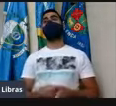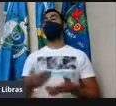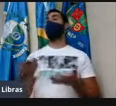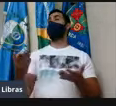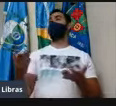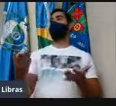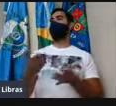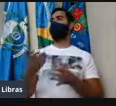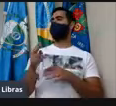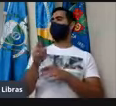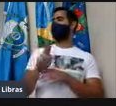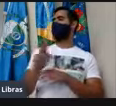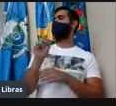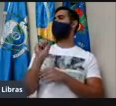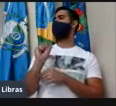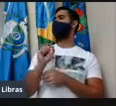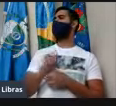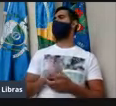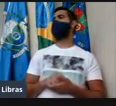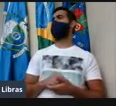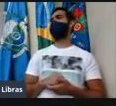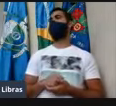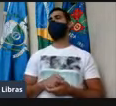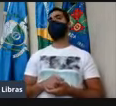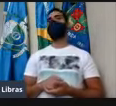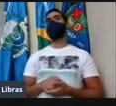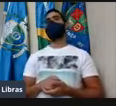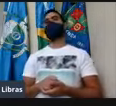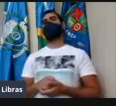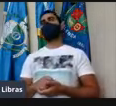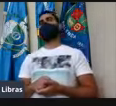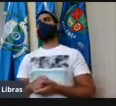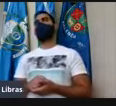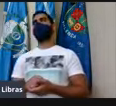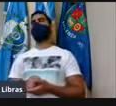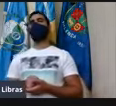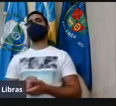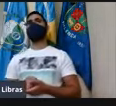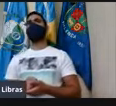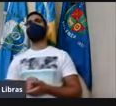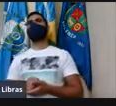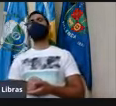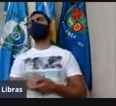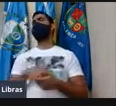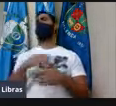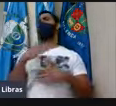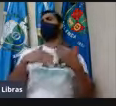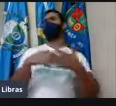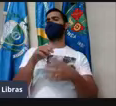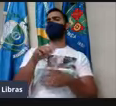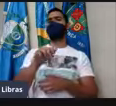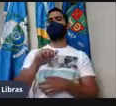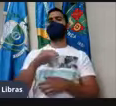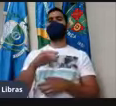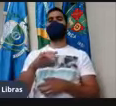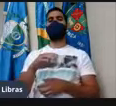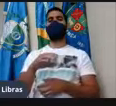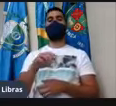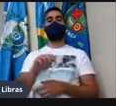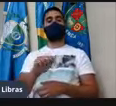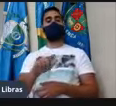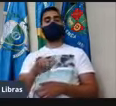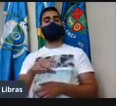hoje é o cálculo atuarial desenvolvido com essa alíquota de 6,63